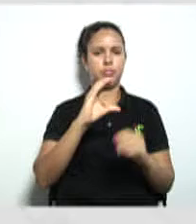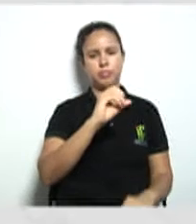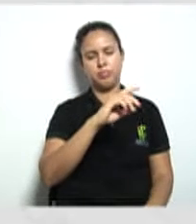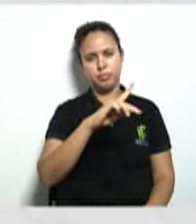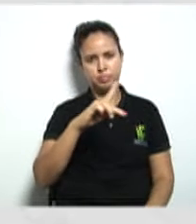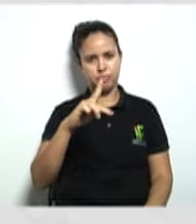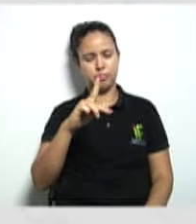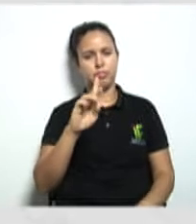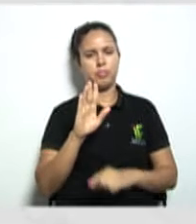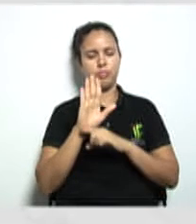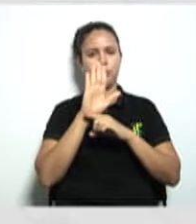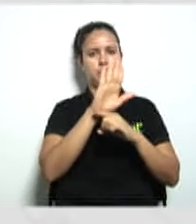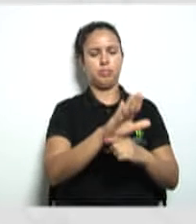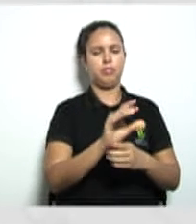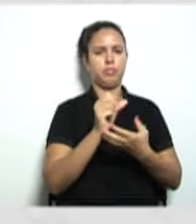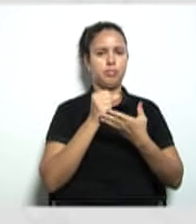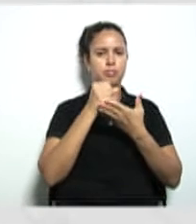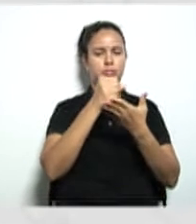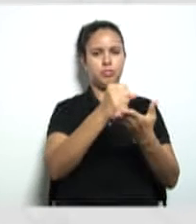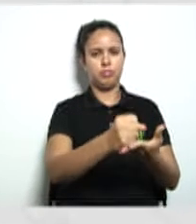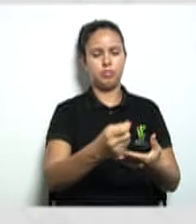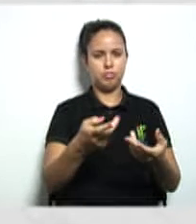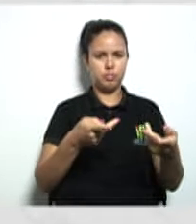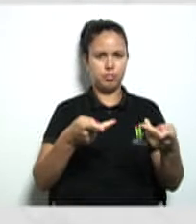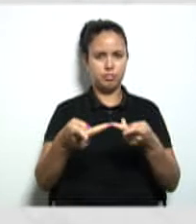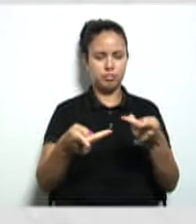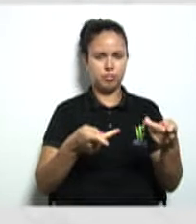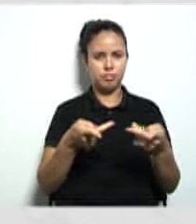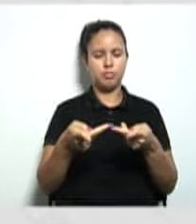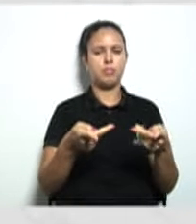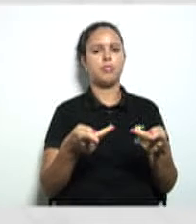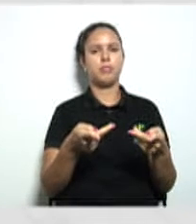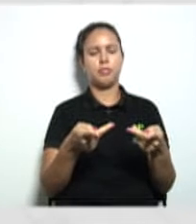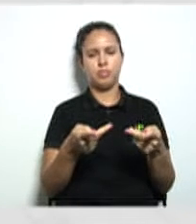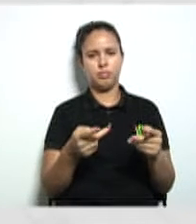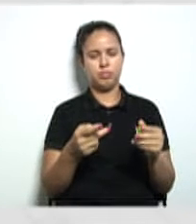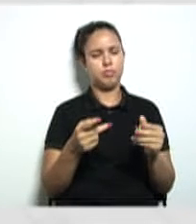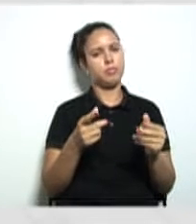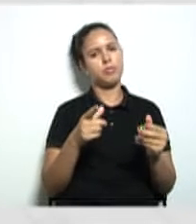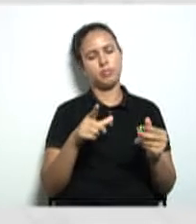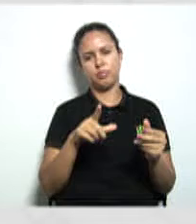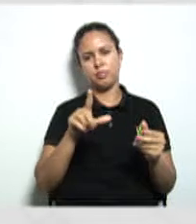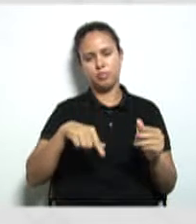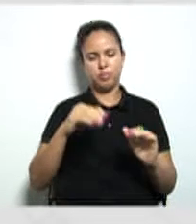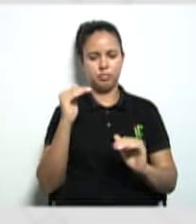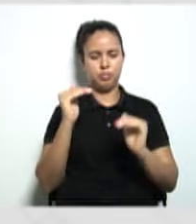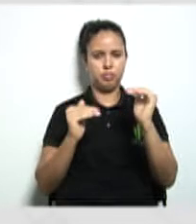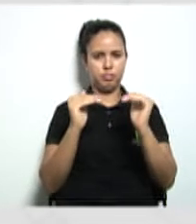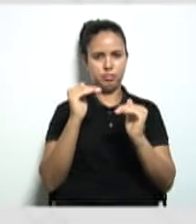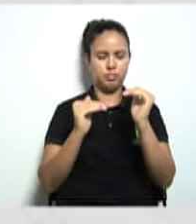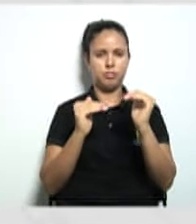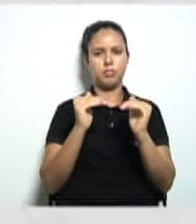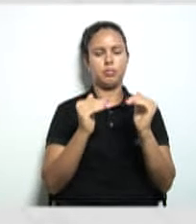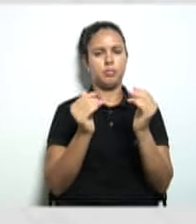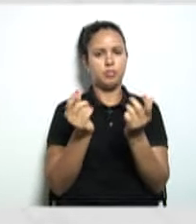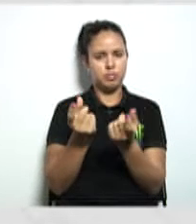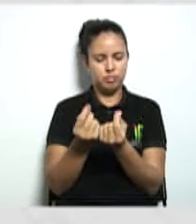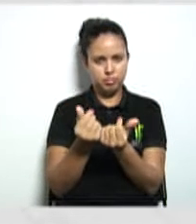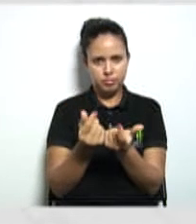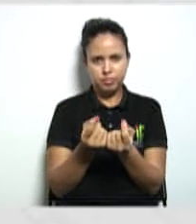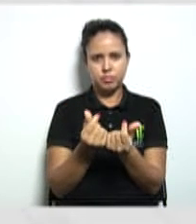a projetos e soluções que sejam sustentáveis, tanto do ponto de vista